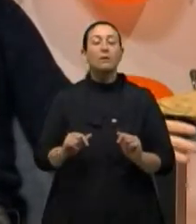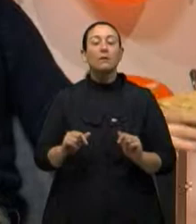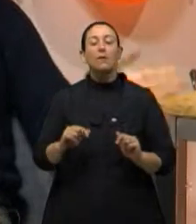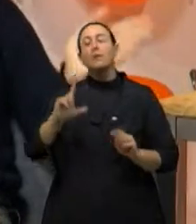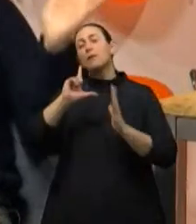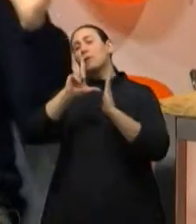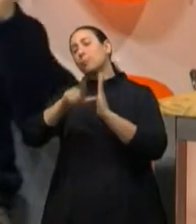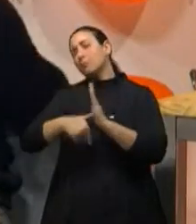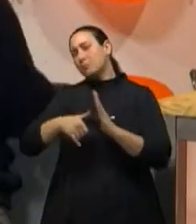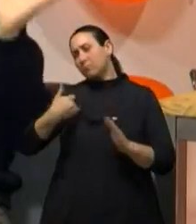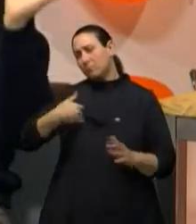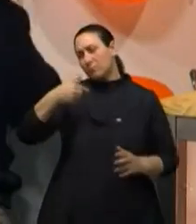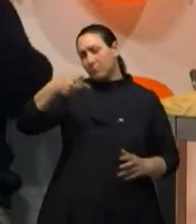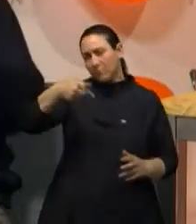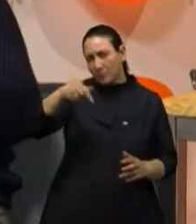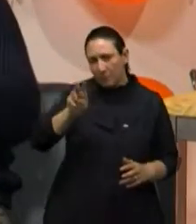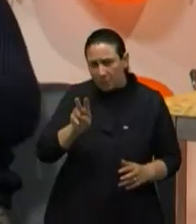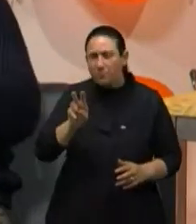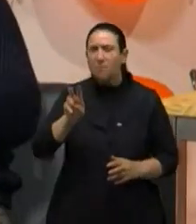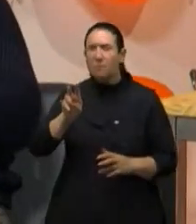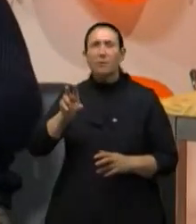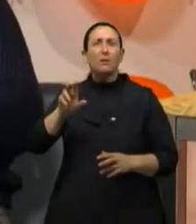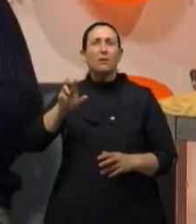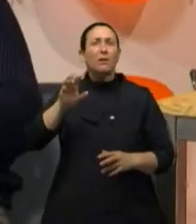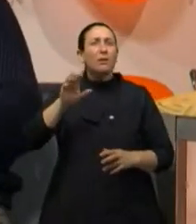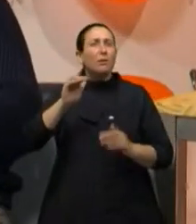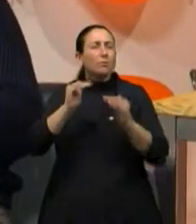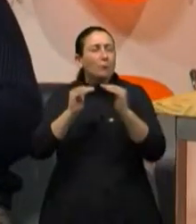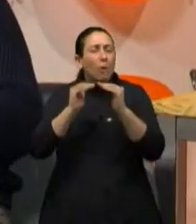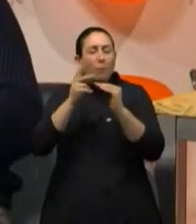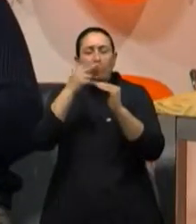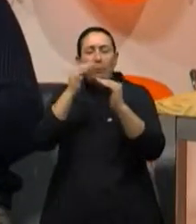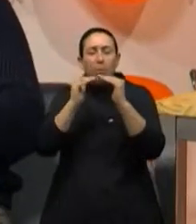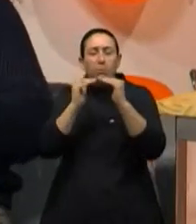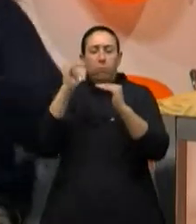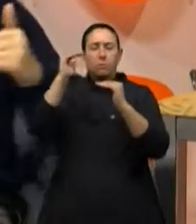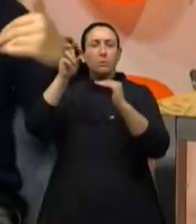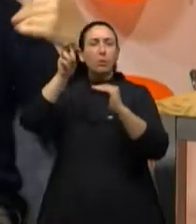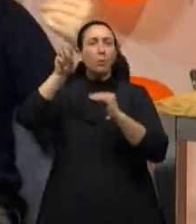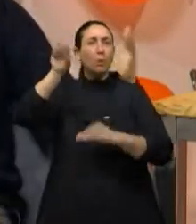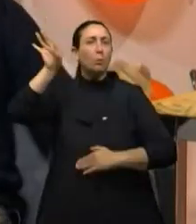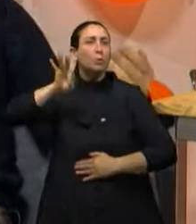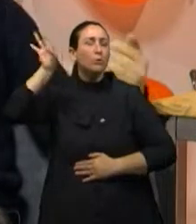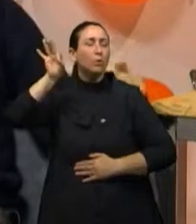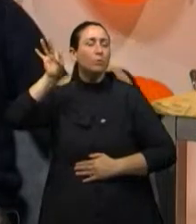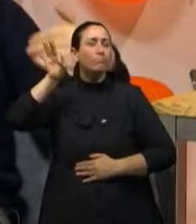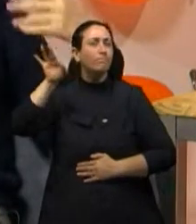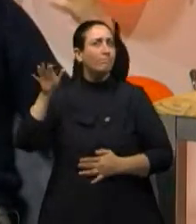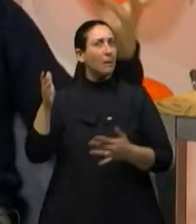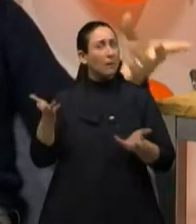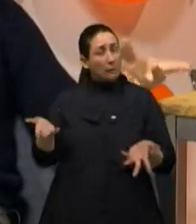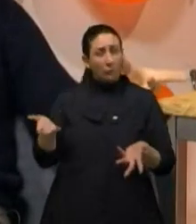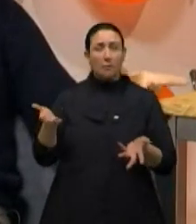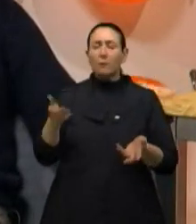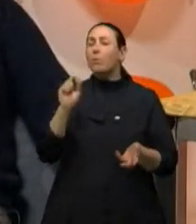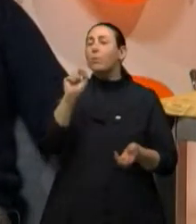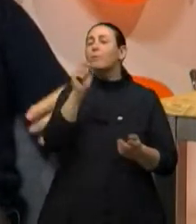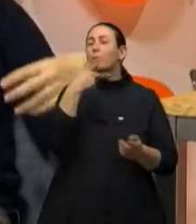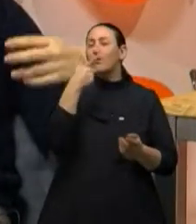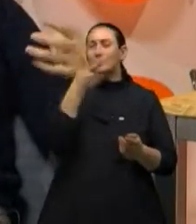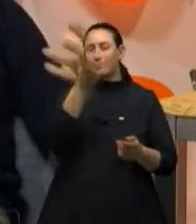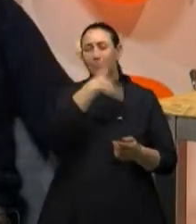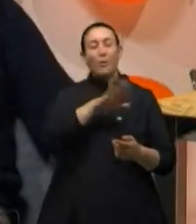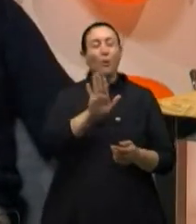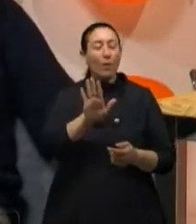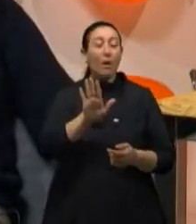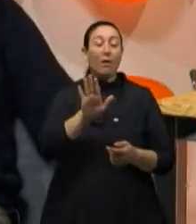75 já cai para sobe para 50% da população Então por que isso aquilo que a gente já falou no outro programa